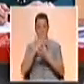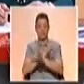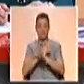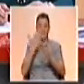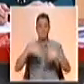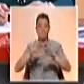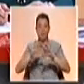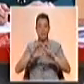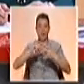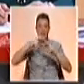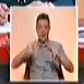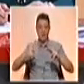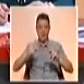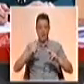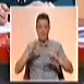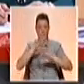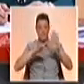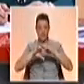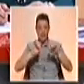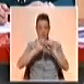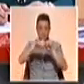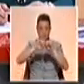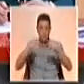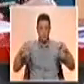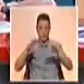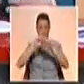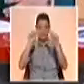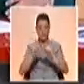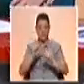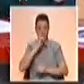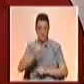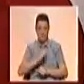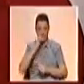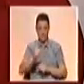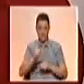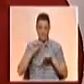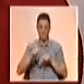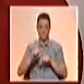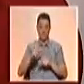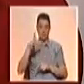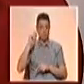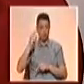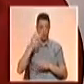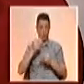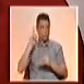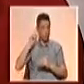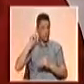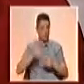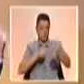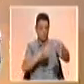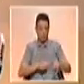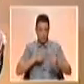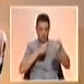ainda não deu o passo seguinte, que é fazer ele própria ligação a esses, aos sistemas. Isso é importantíssimo e liga com a agricultura. Sim. Porque, por exemplo, em